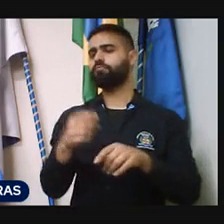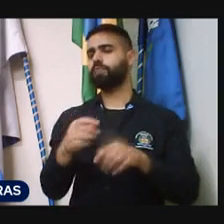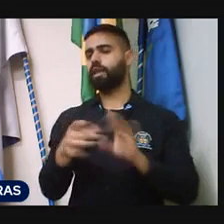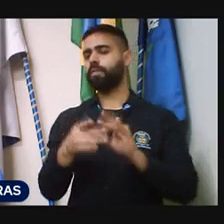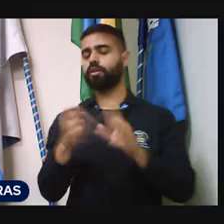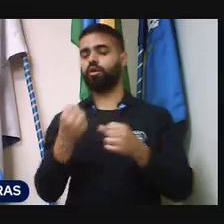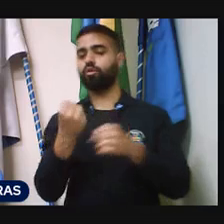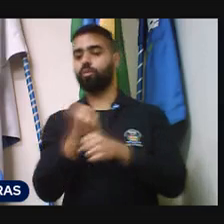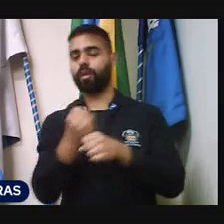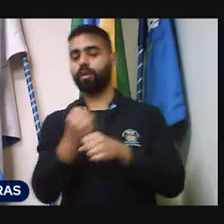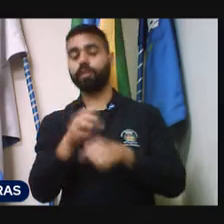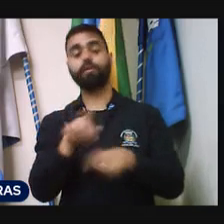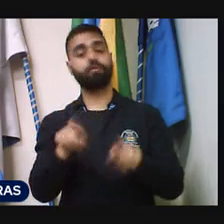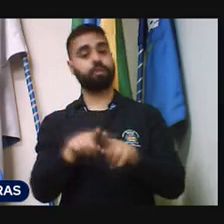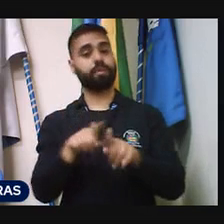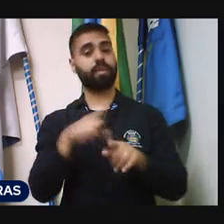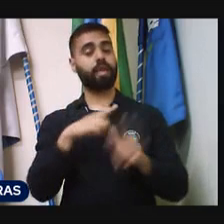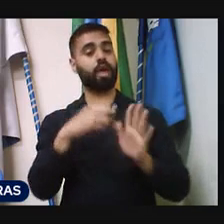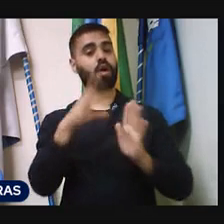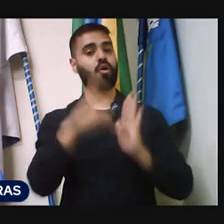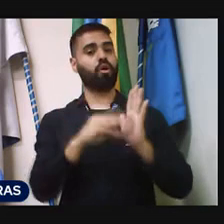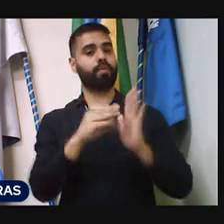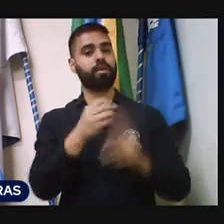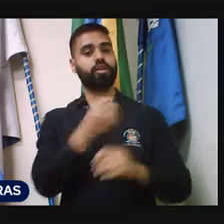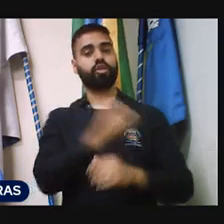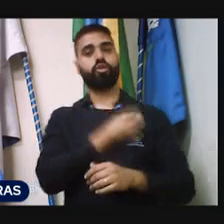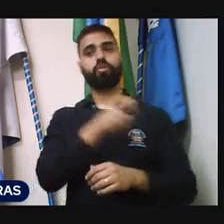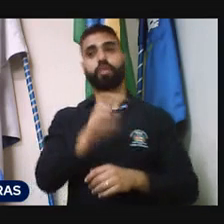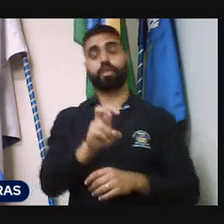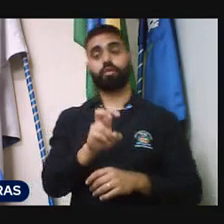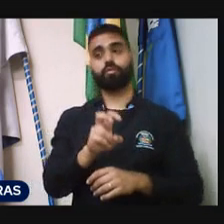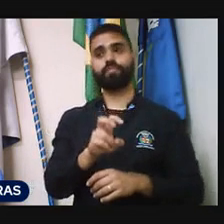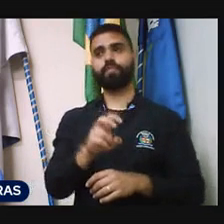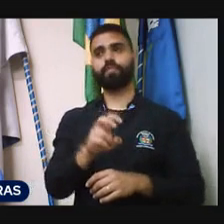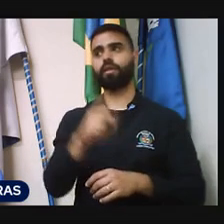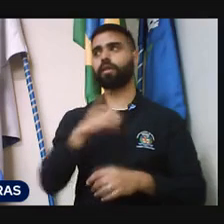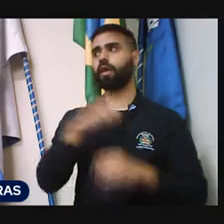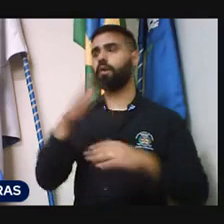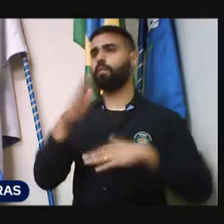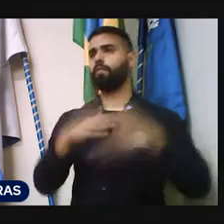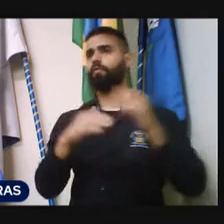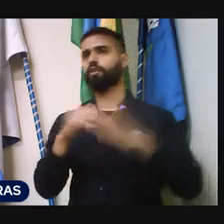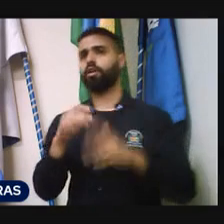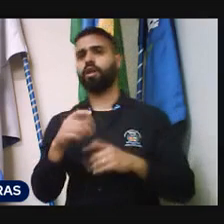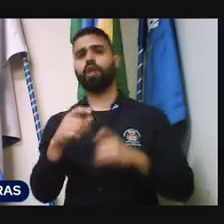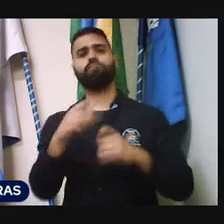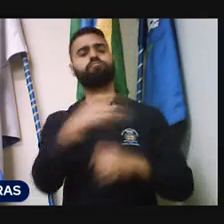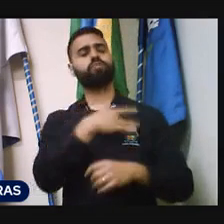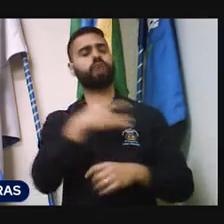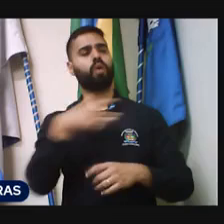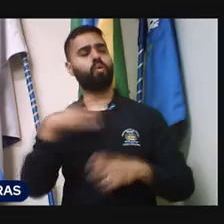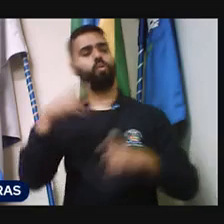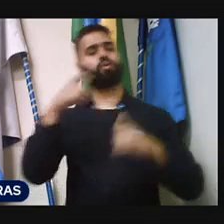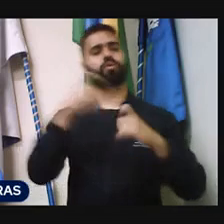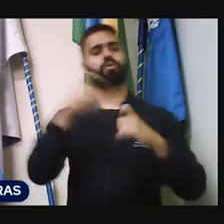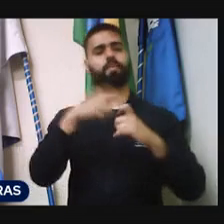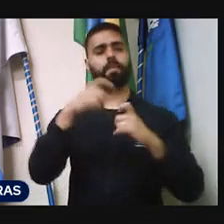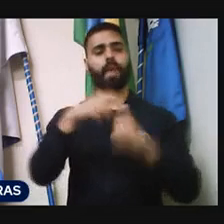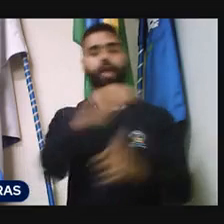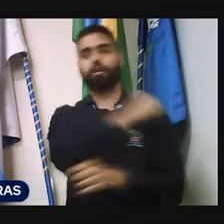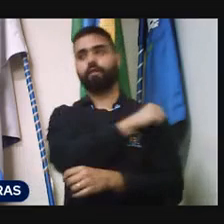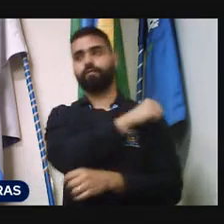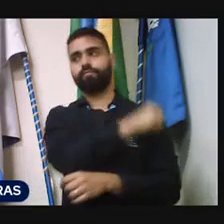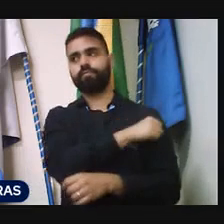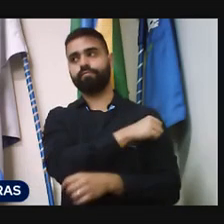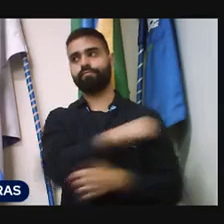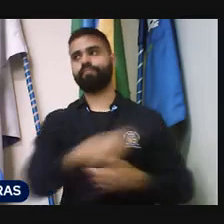registro por favor fornecer copos número 5 existe profissional de saúde médico ou enfermeiro o que acompanha as atividades para caso de emergência